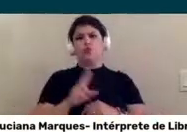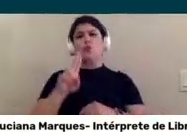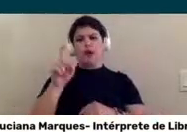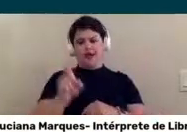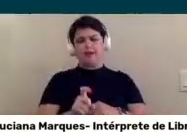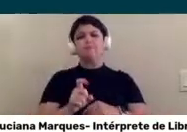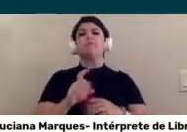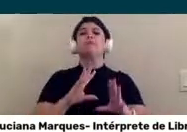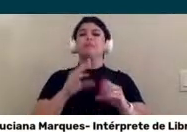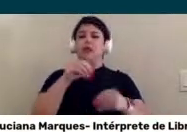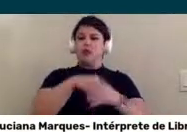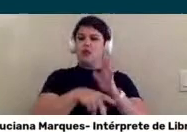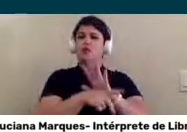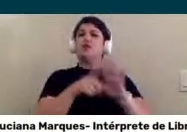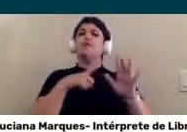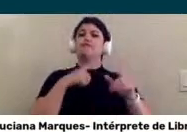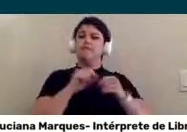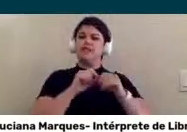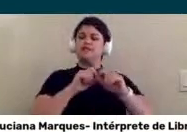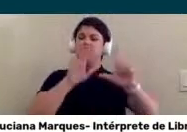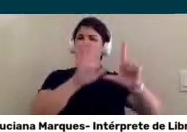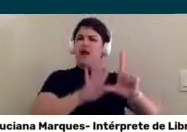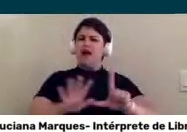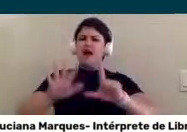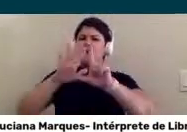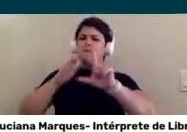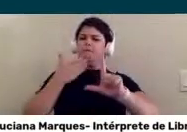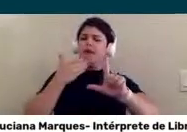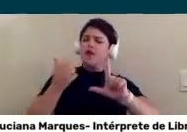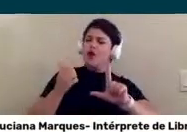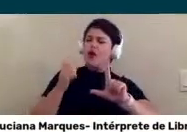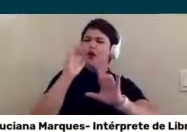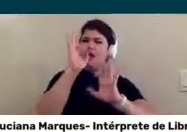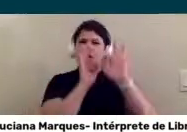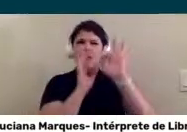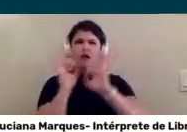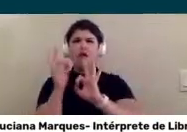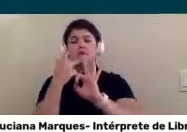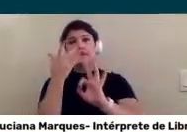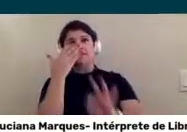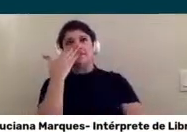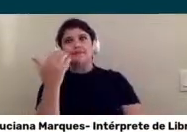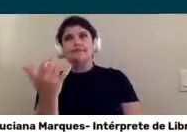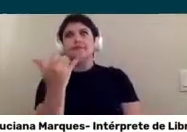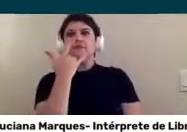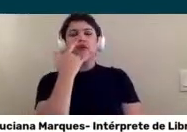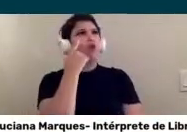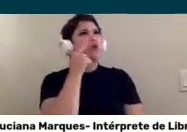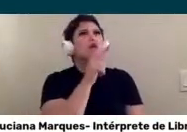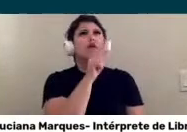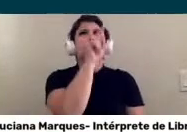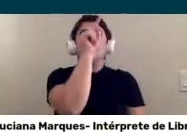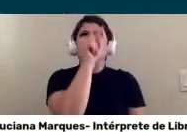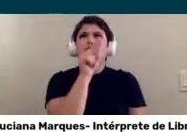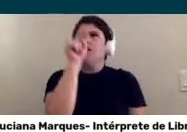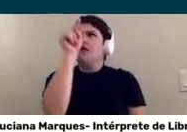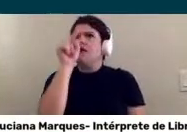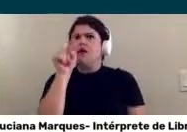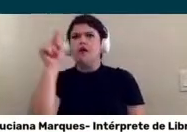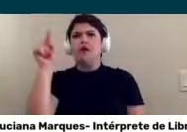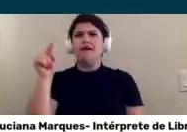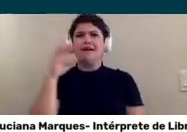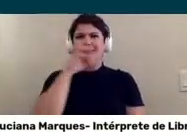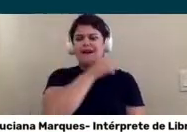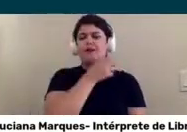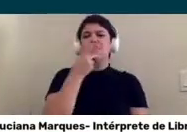páginas de Confluence mais organizadas, com melhor usabilidade, mais atrativas, bem como tutoriais